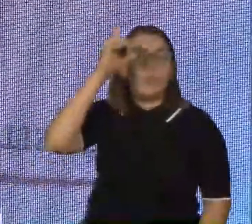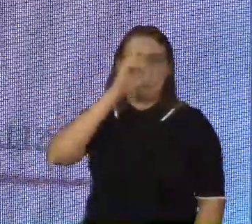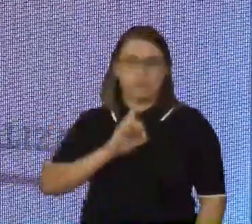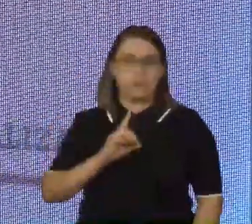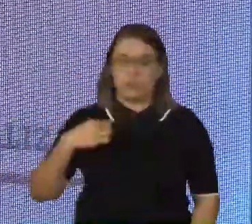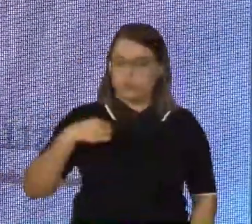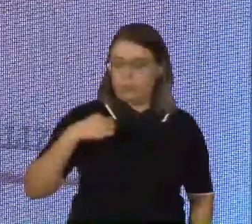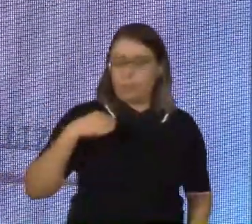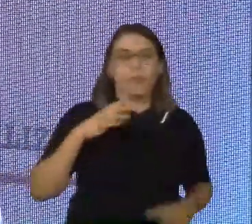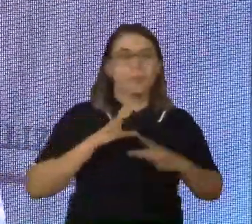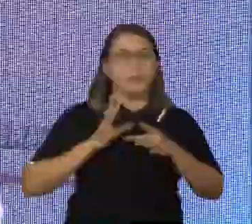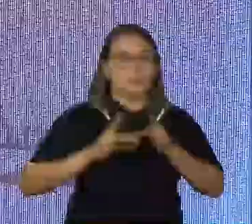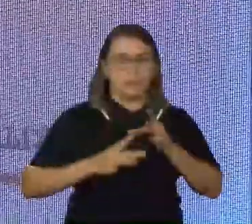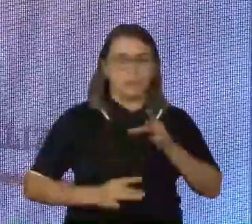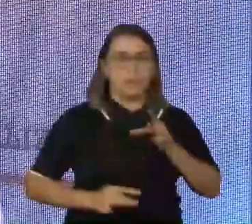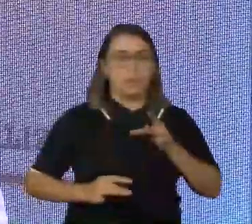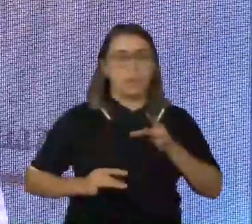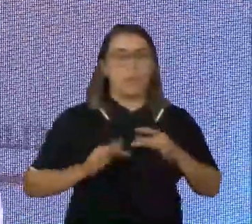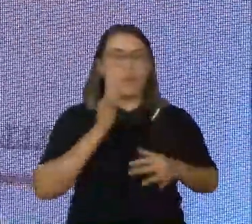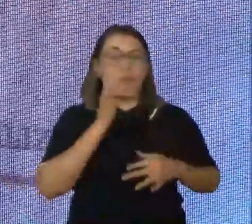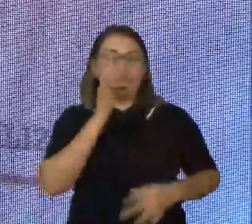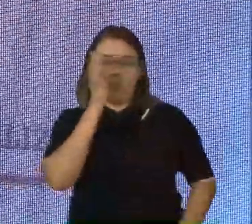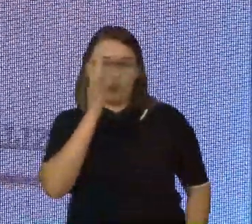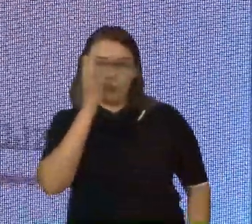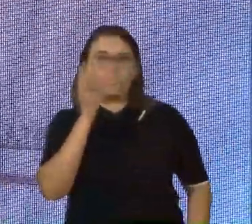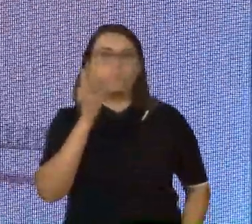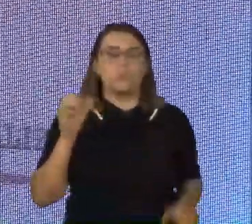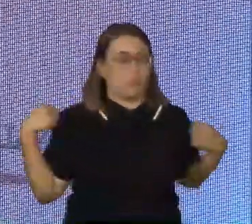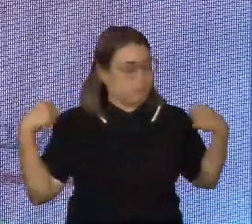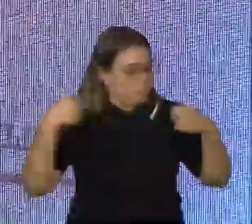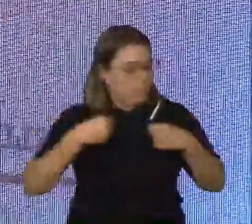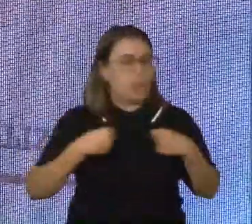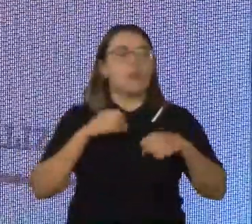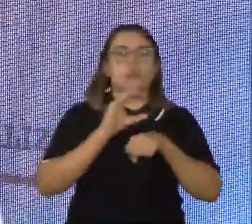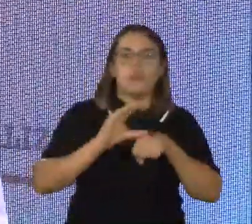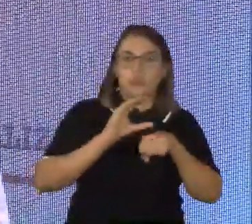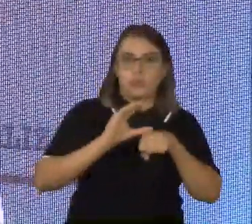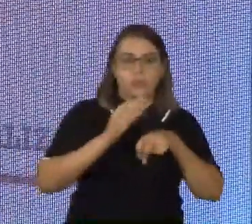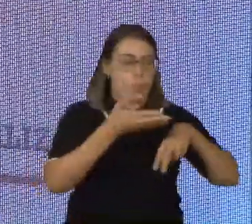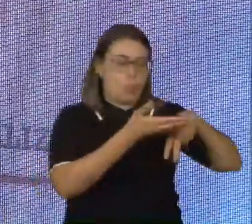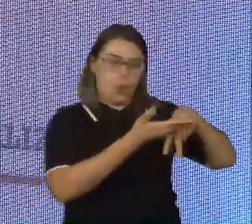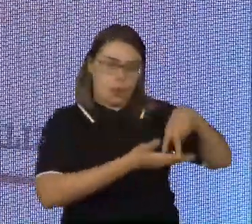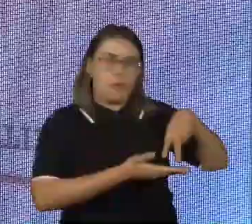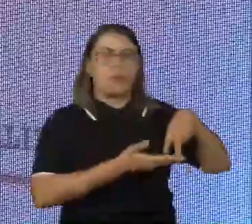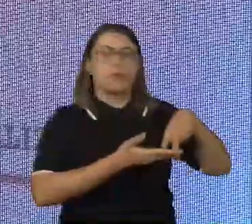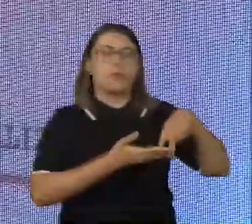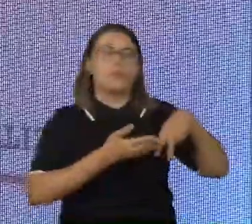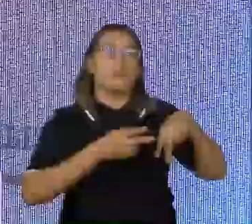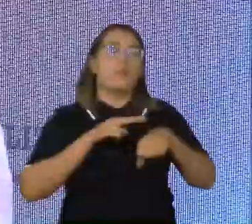uma camisa de botão com estampas de flores, um blazer cinza, uma calça vinho e um tênis preto.